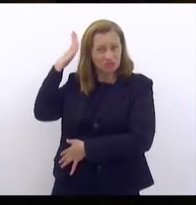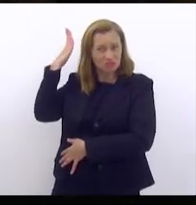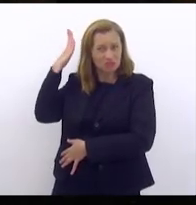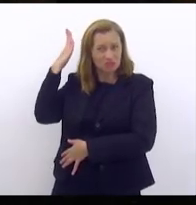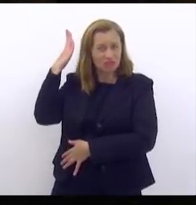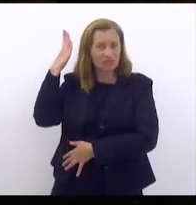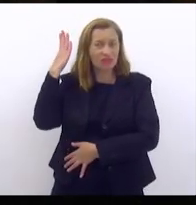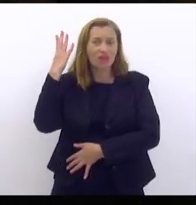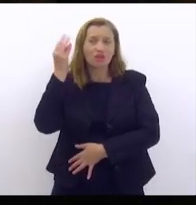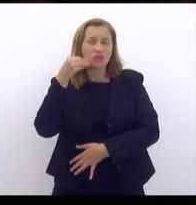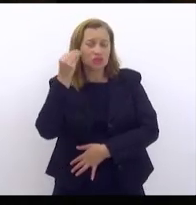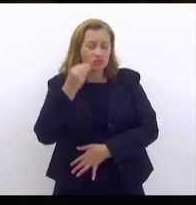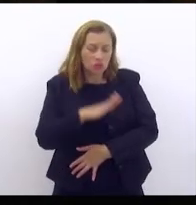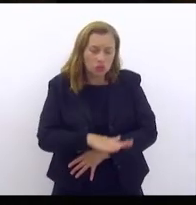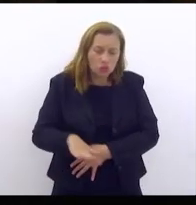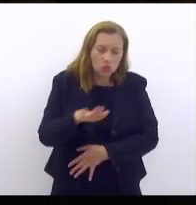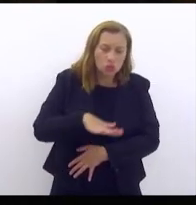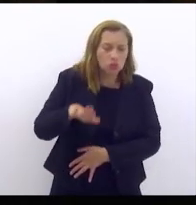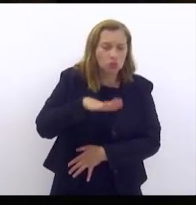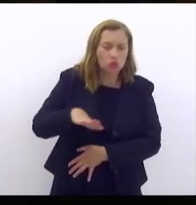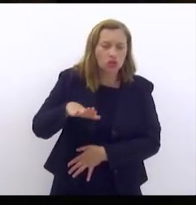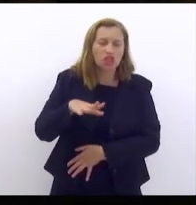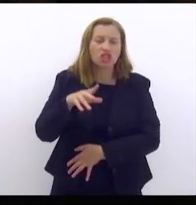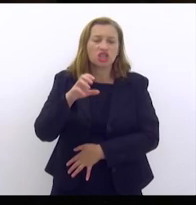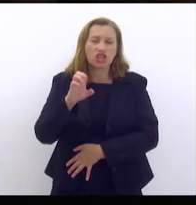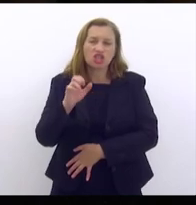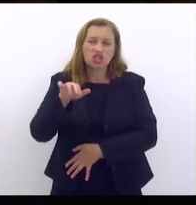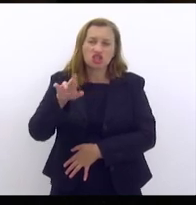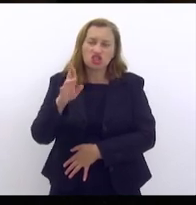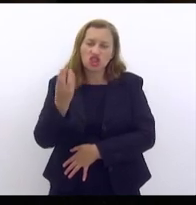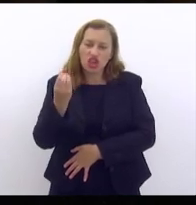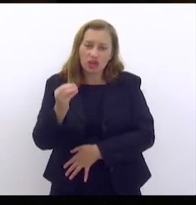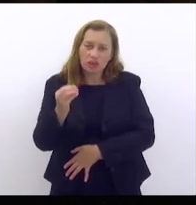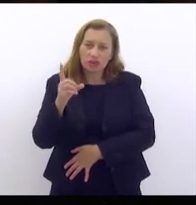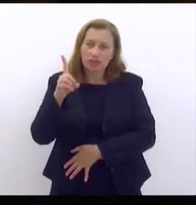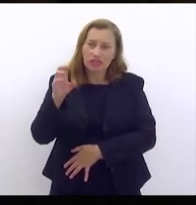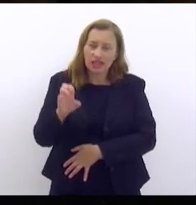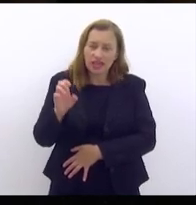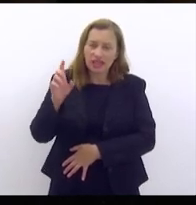no Engenho de Dentro, lá na Chave de Ouro, que eu tenho certeza que o senhor conhece,